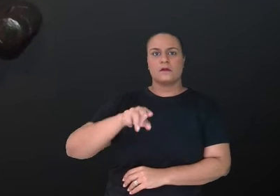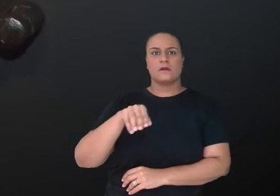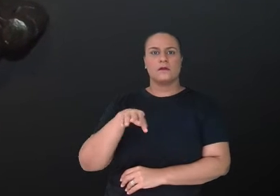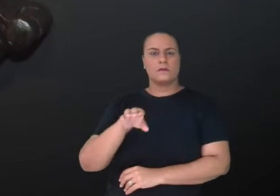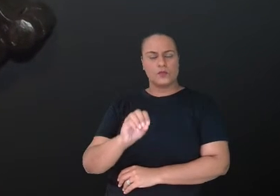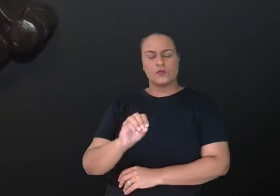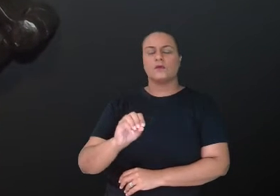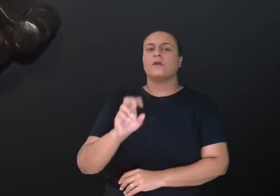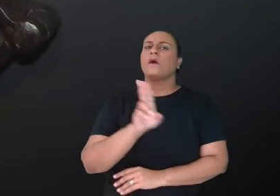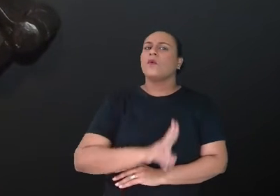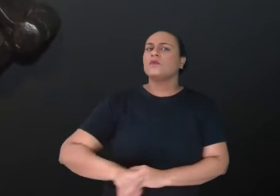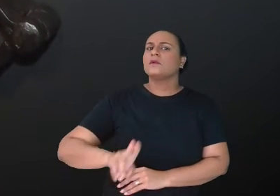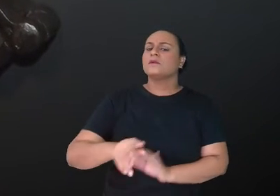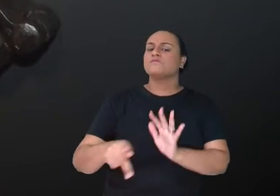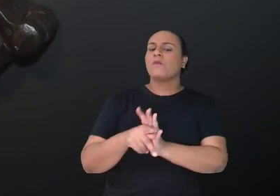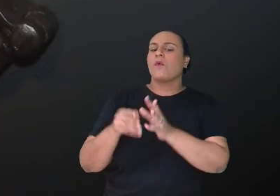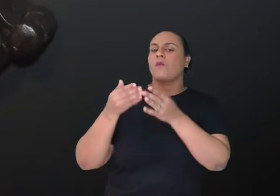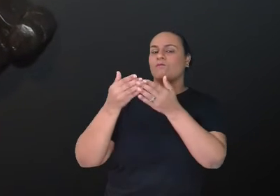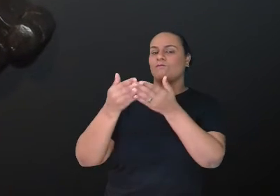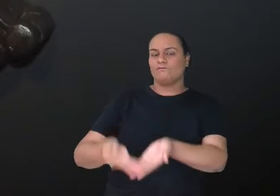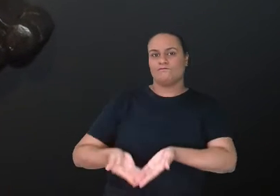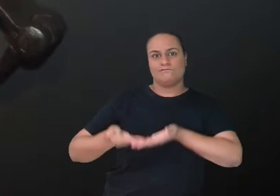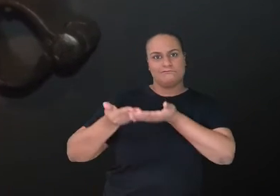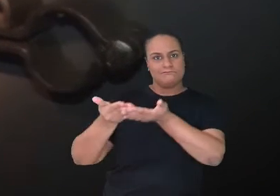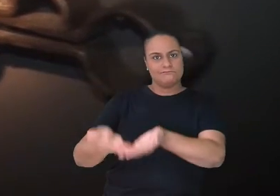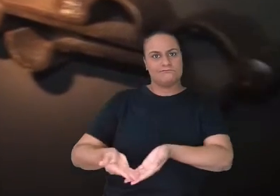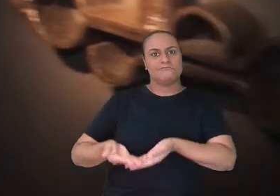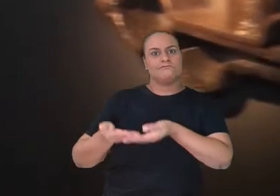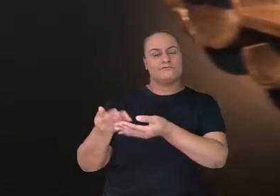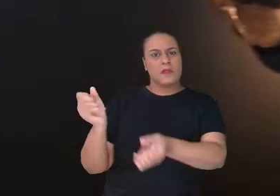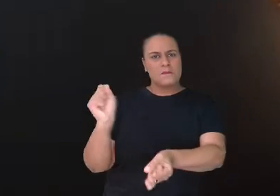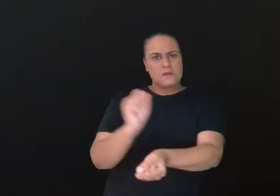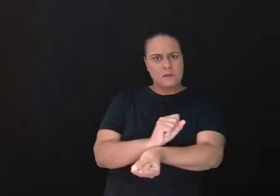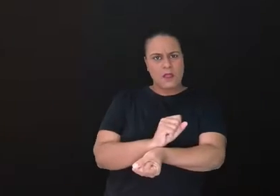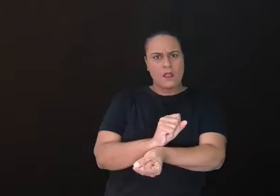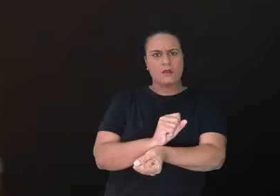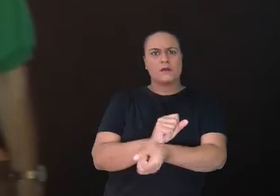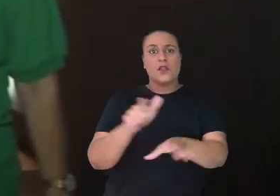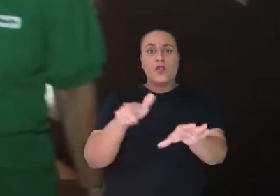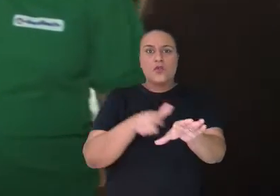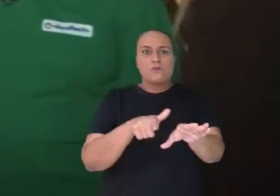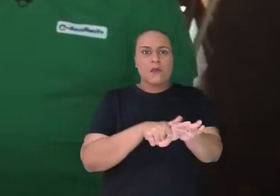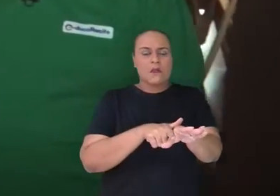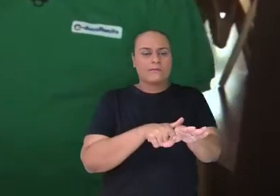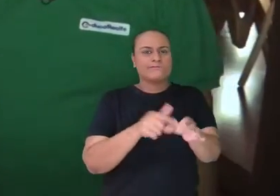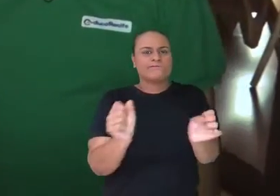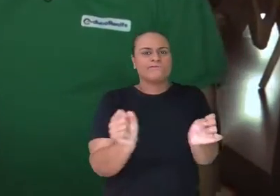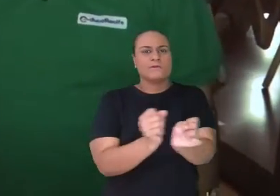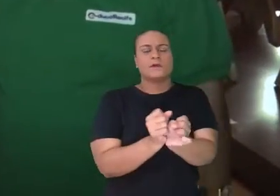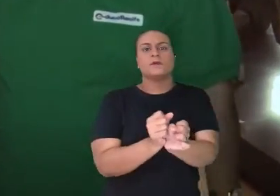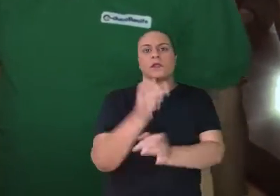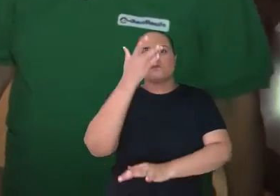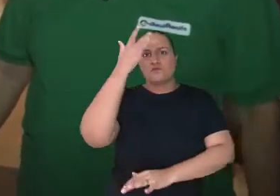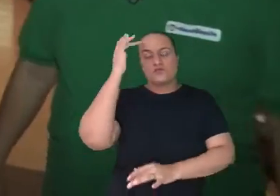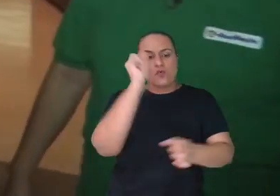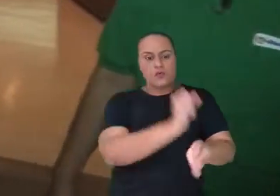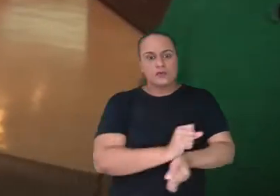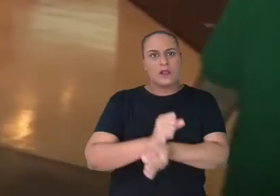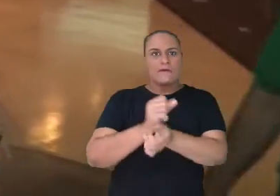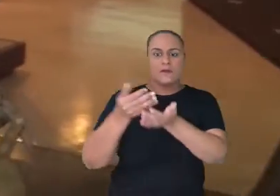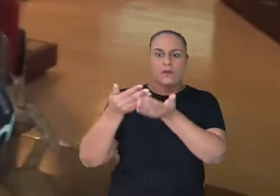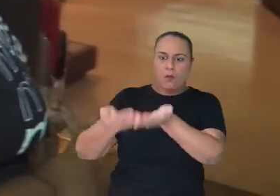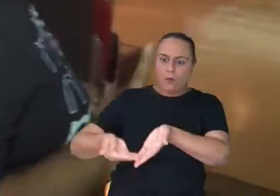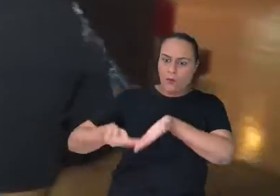utilizada nos porões dos navios para prender os pés e as mãos das pessoas escravizadas que estavam sendo transportadas.